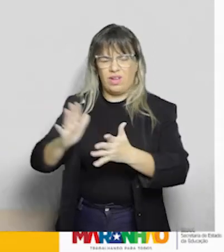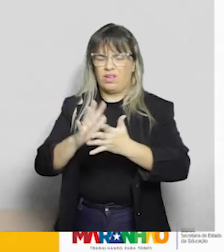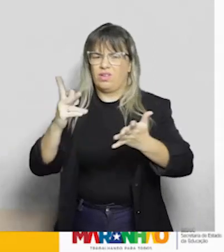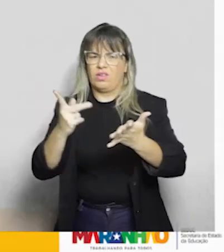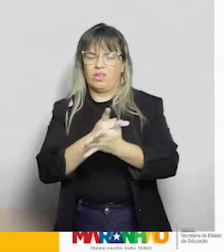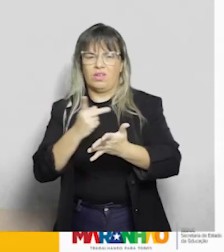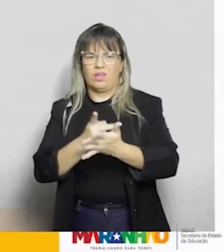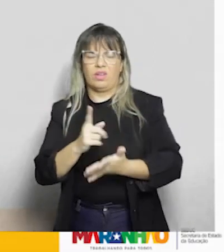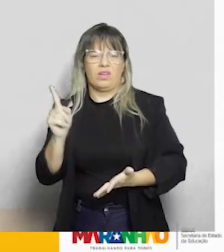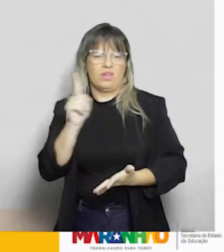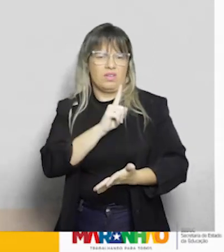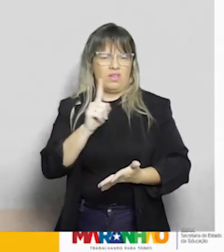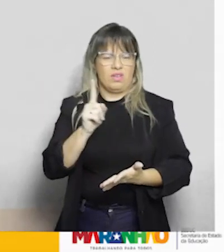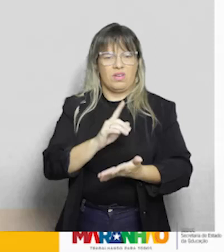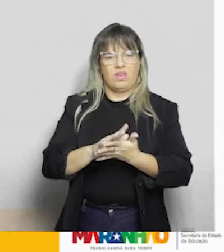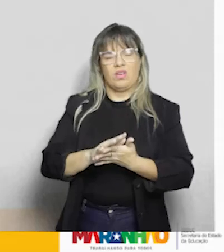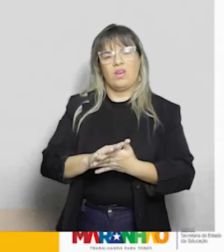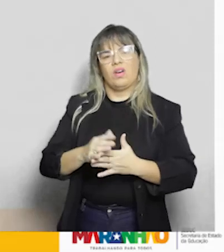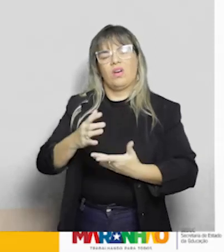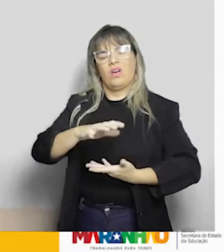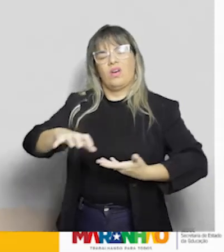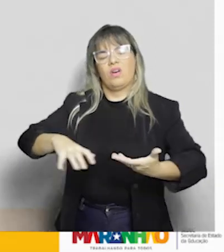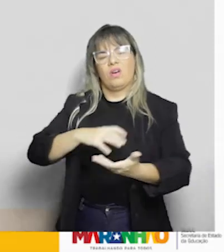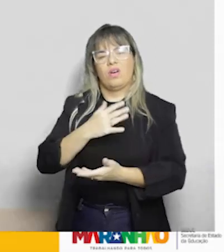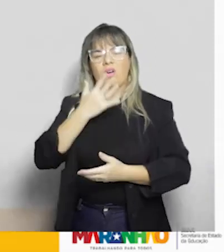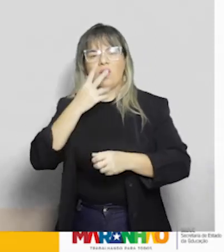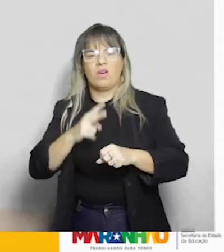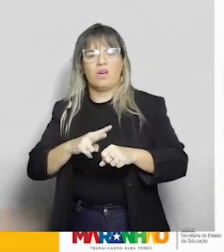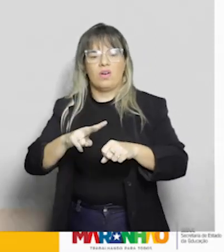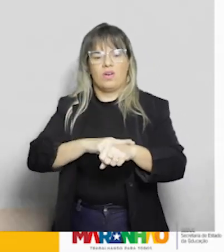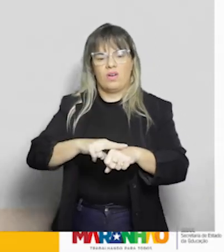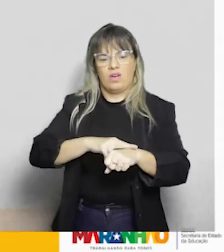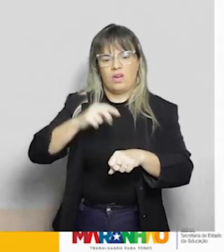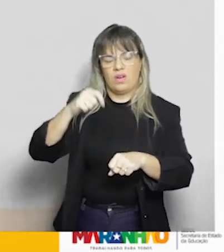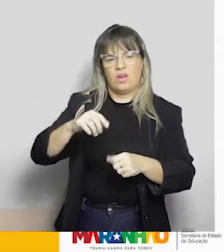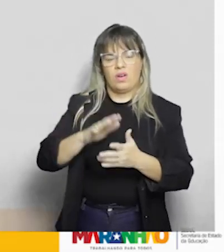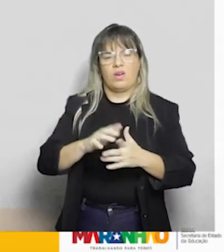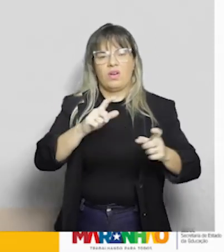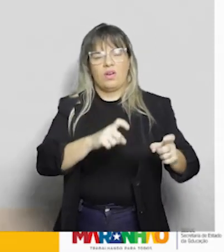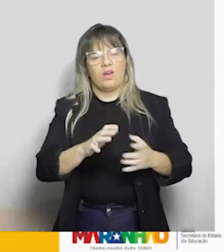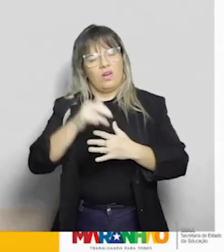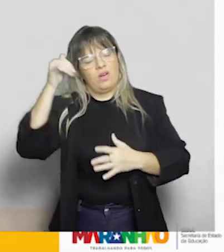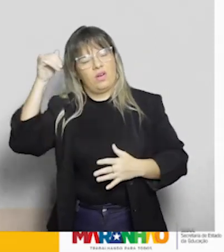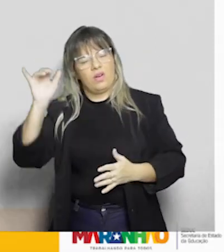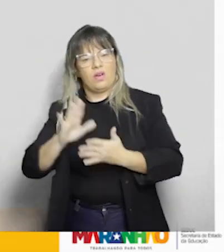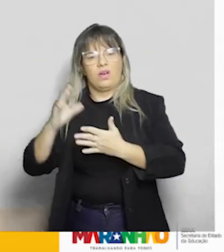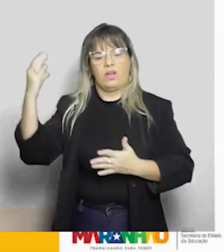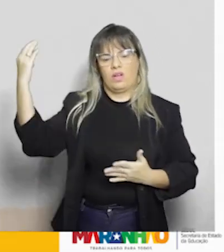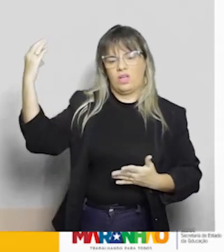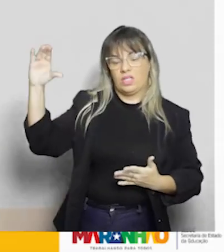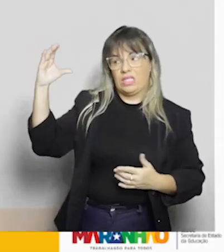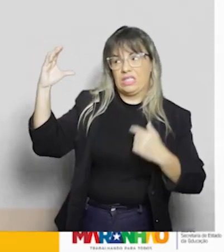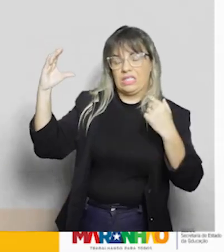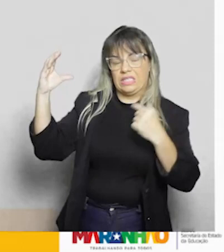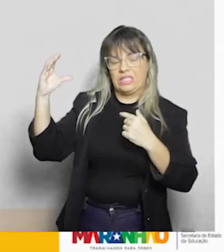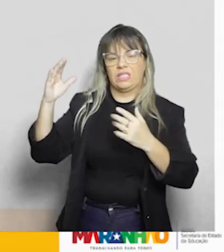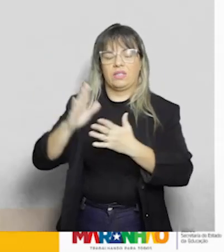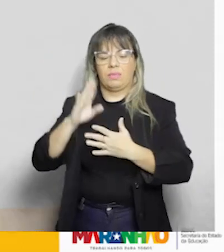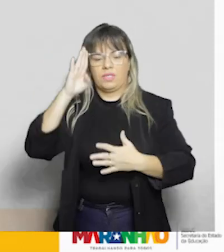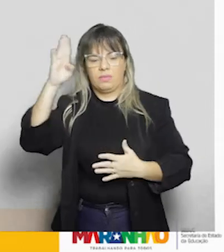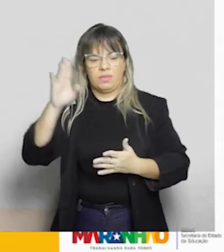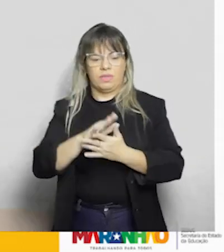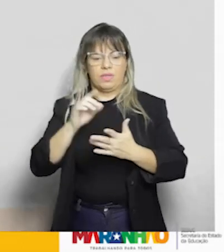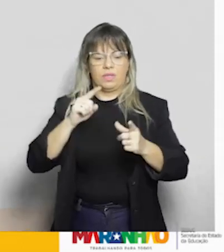Revolução Verde vai se ocupar principalmente da agropecuária científica, tá certo? A produção a partir da ciência. Então, errado.